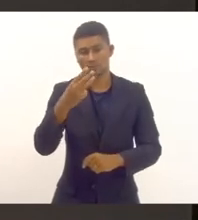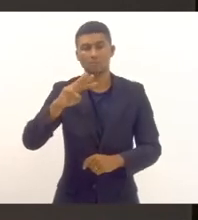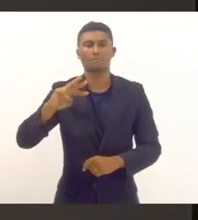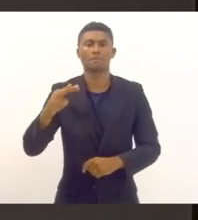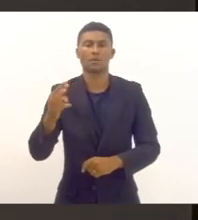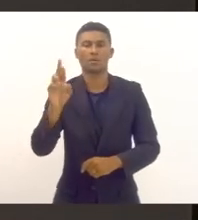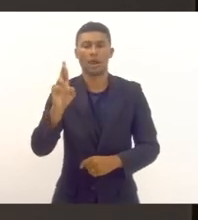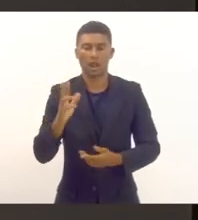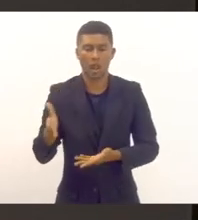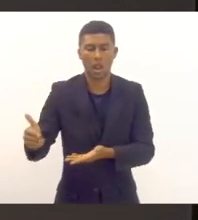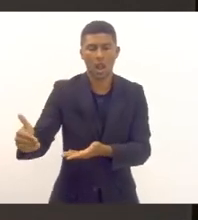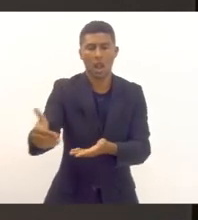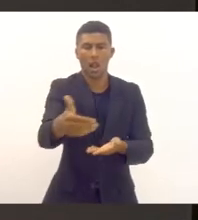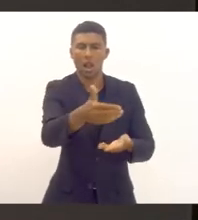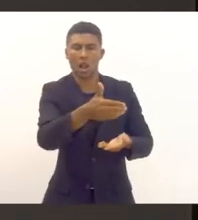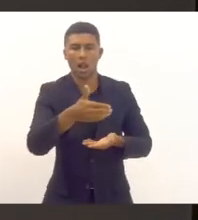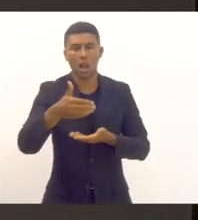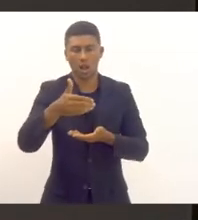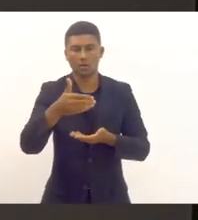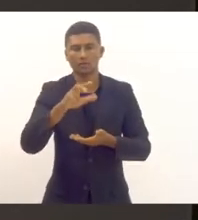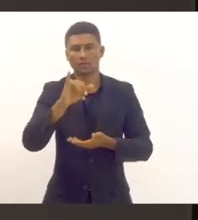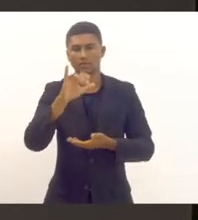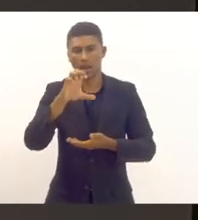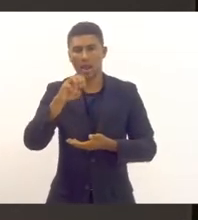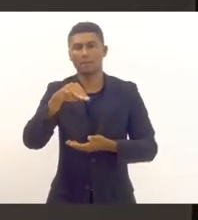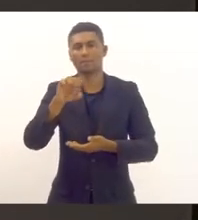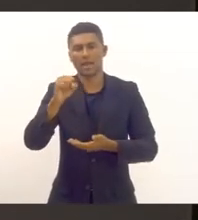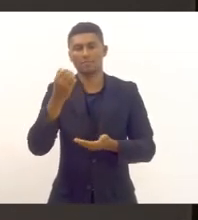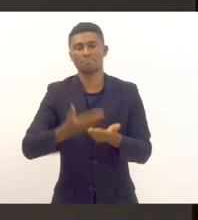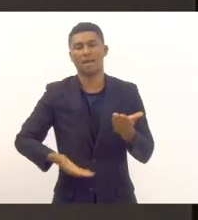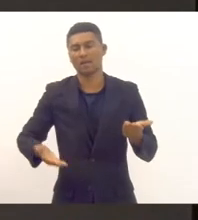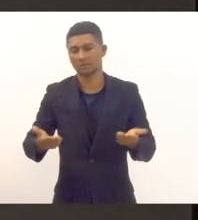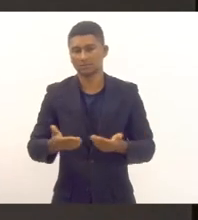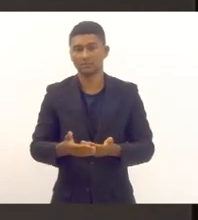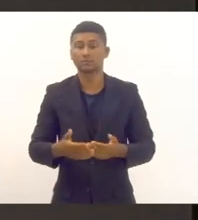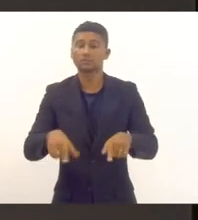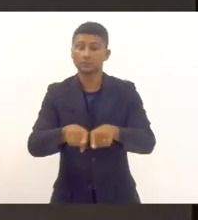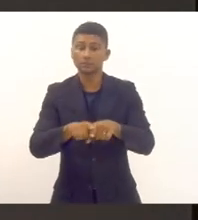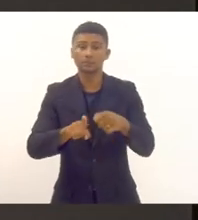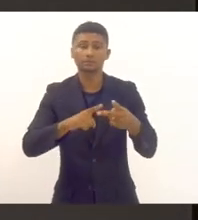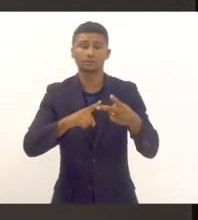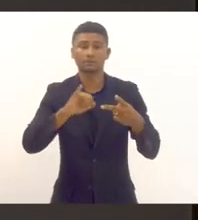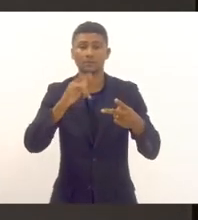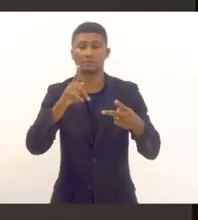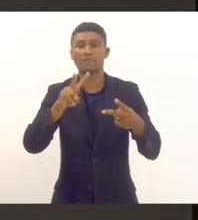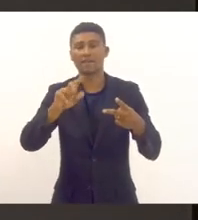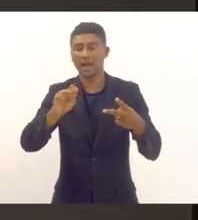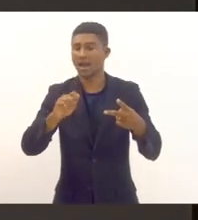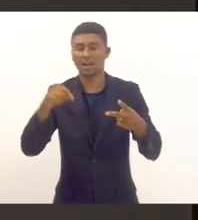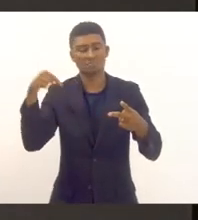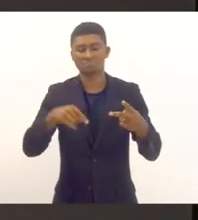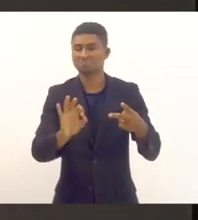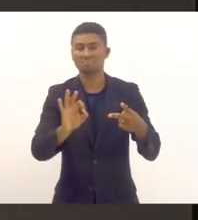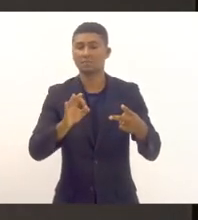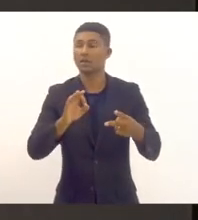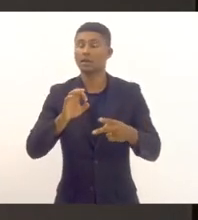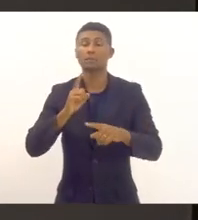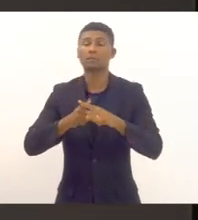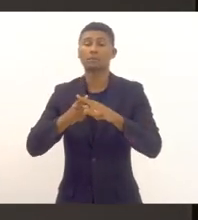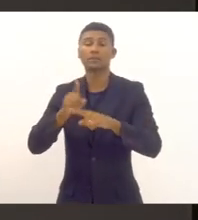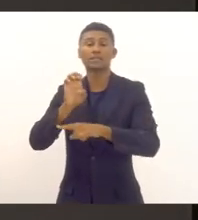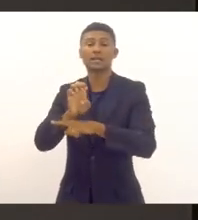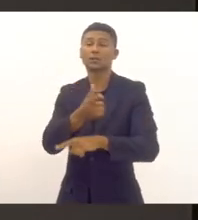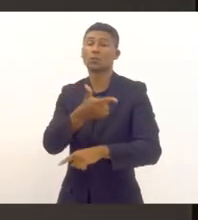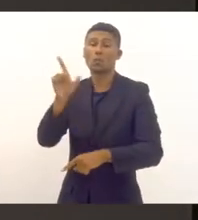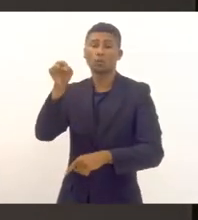73 milhões anualmente com o ICMS. O IPVA já não vem para aqui mesmo, porque se o cara emplacou em outro estado, não vem para o estado do Rio de Janeiro.